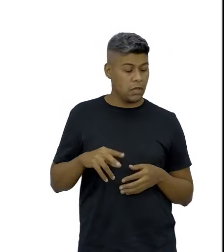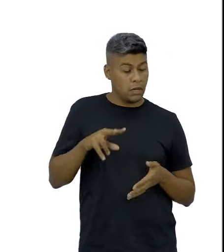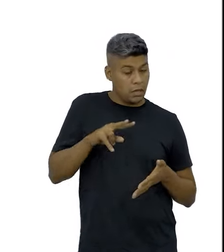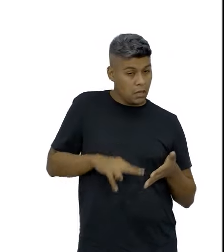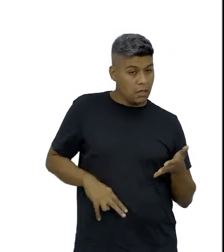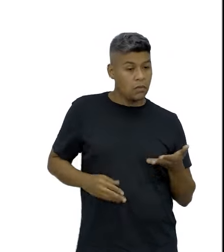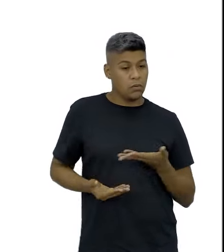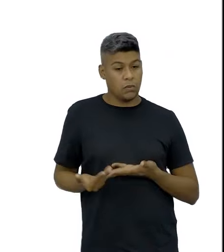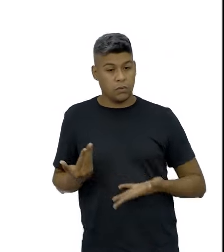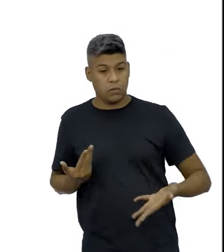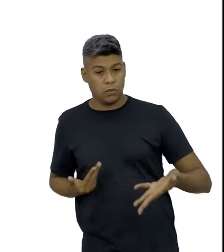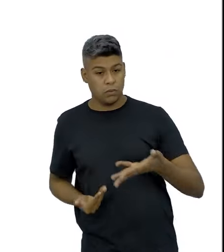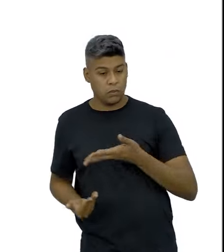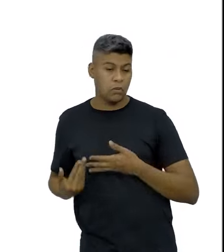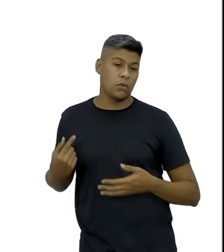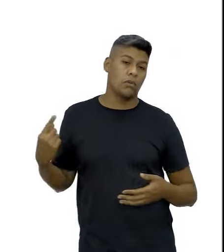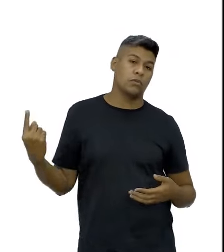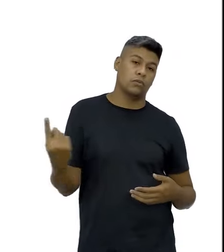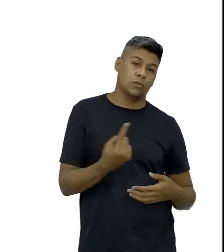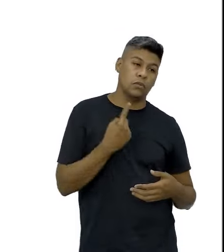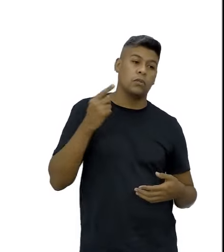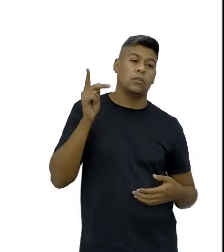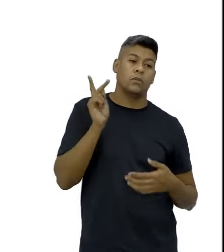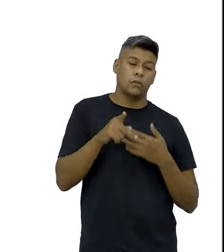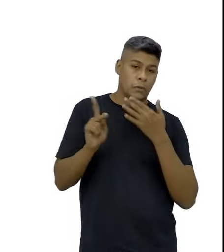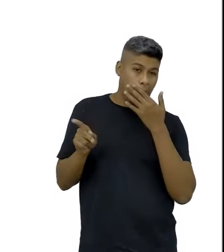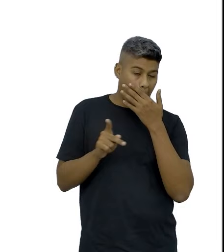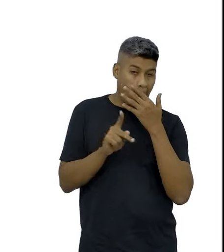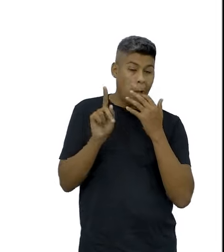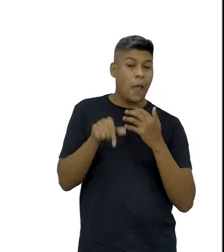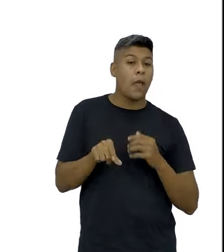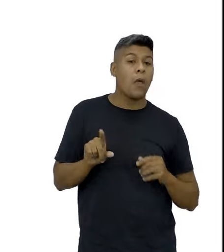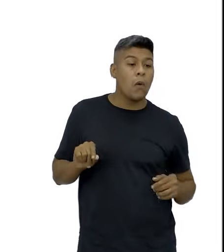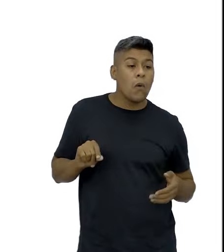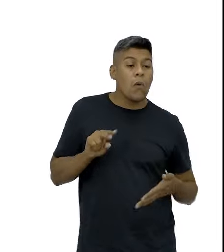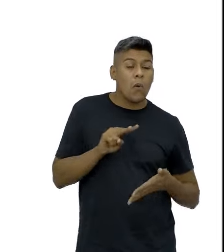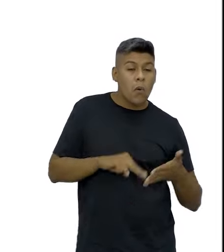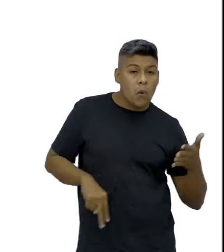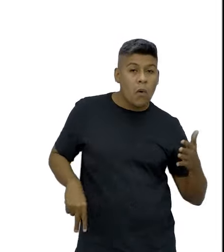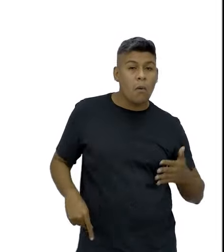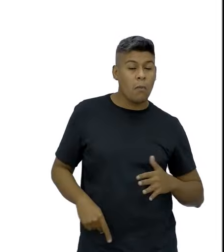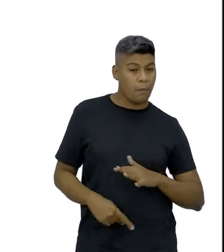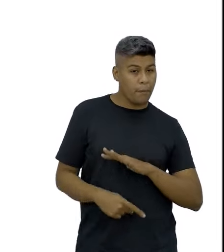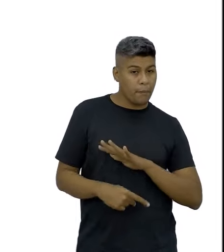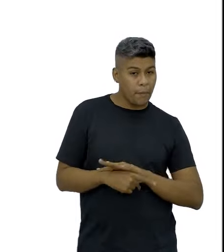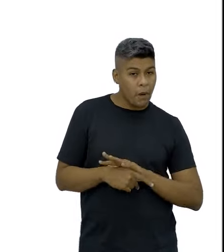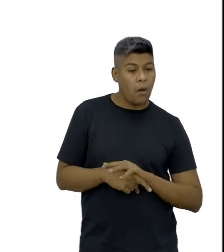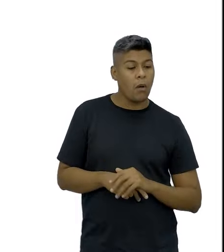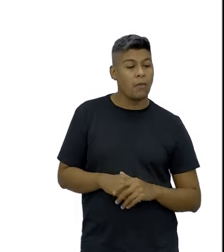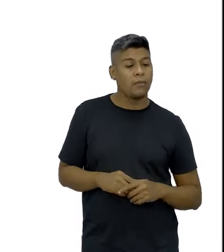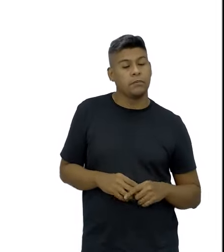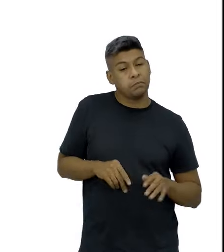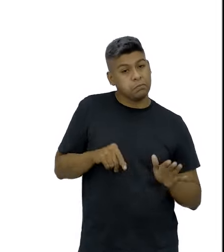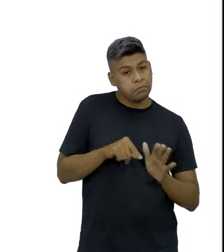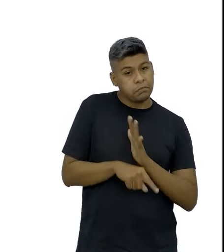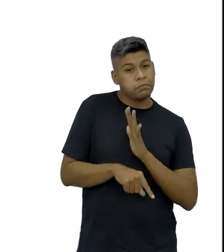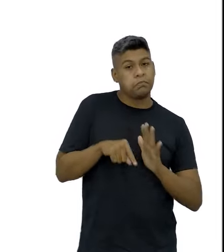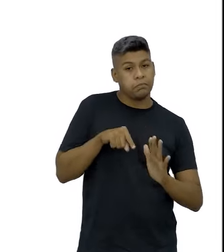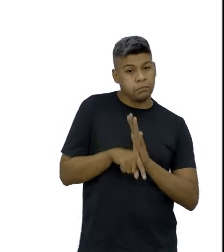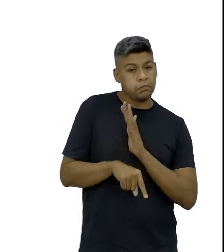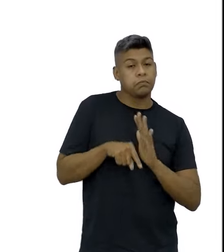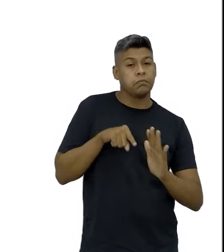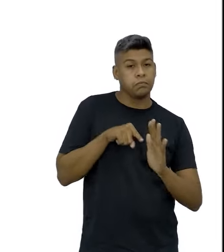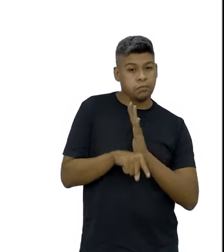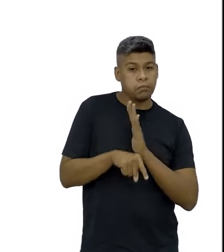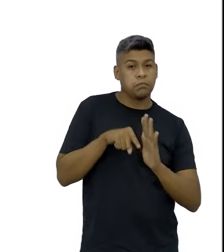colaborativa realizada por nós, professores, que é aquela em que lemos durante a leitura, vamos fazendo questões para manter